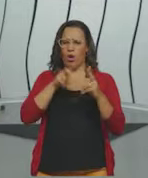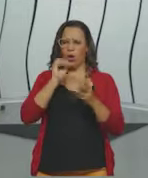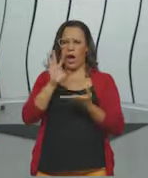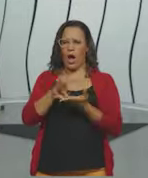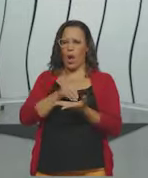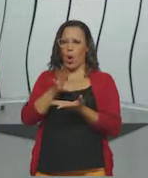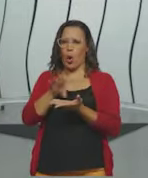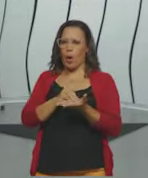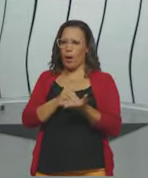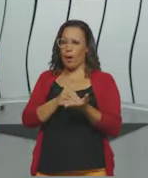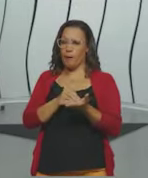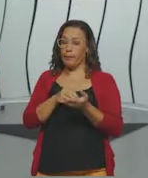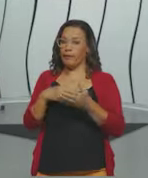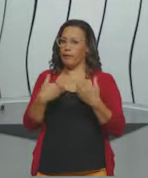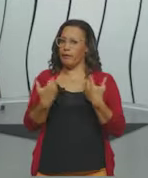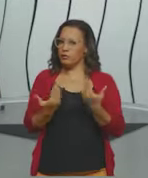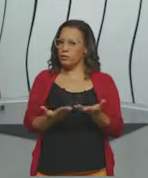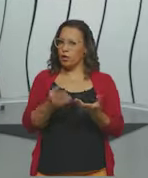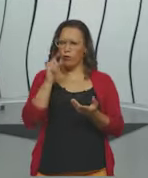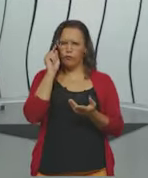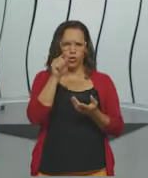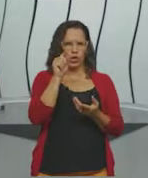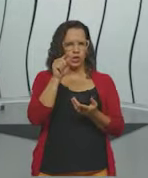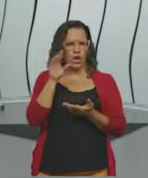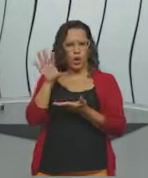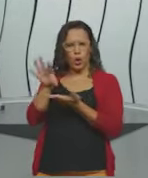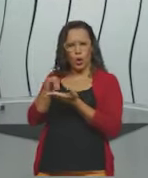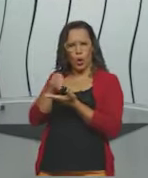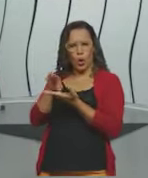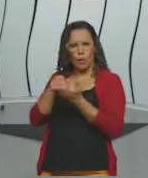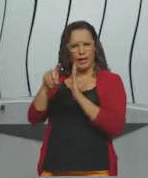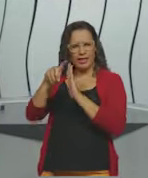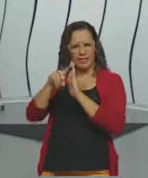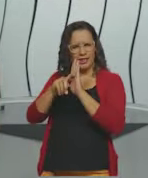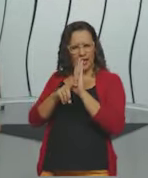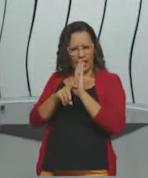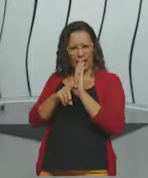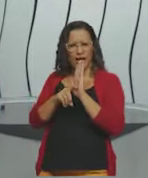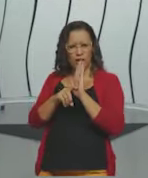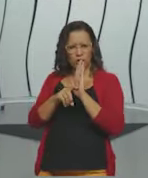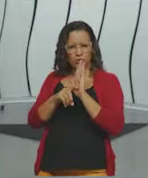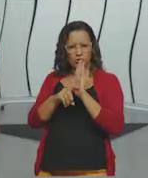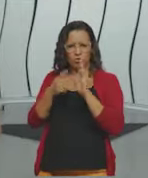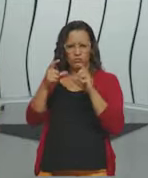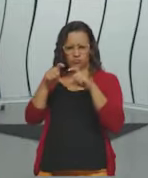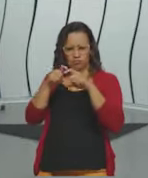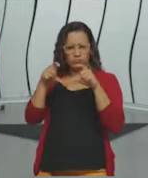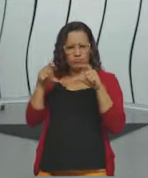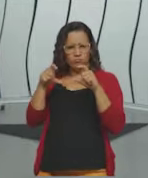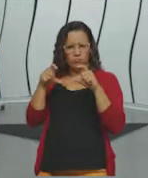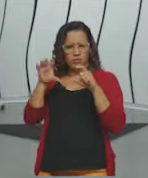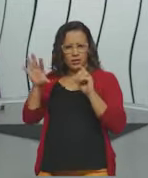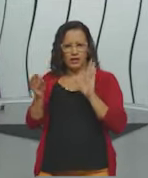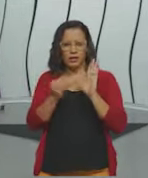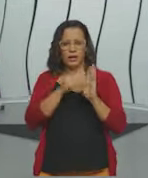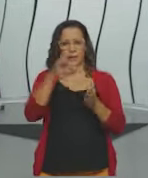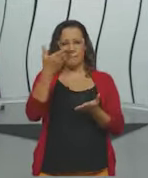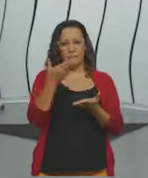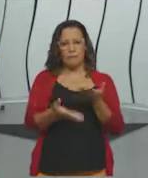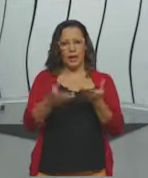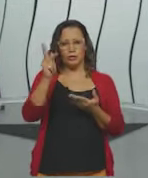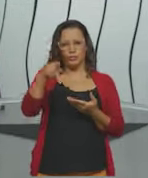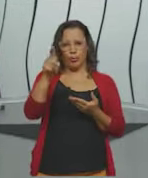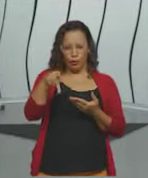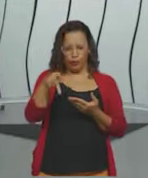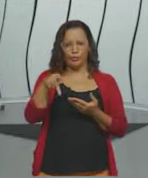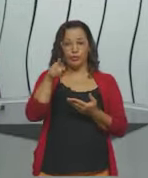cópia. Então, se você copiar toda a proposta, ou pelo menos uma parte dela, você perde ponto ali. E se